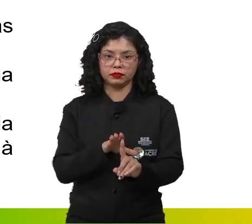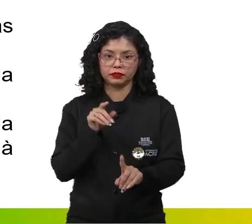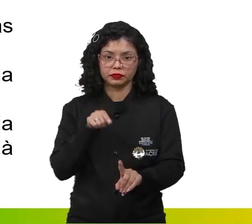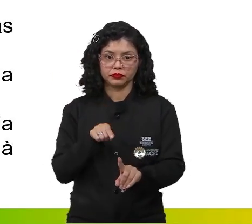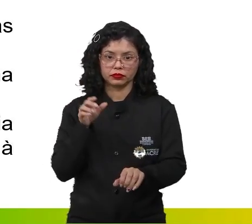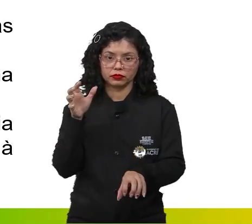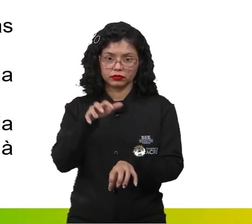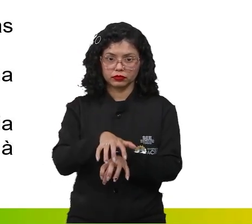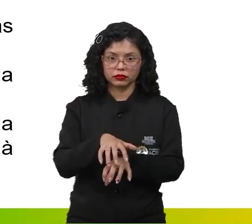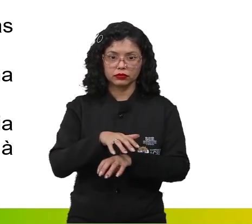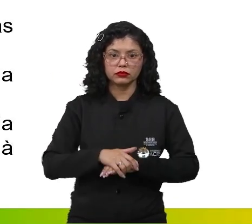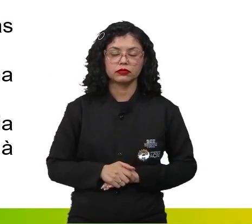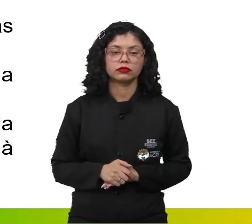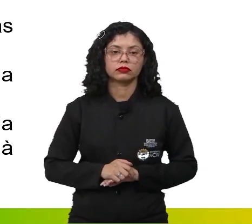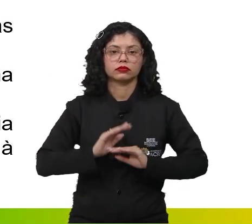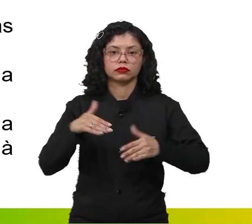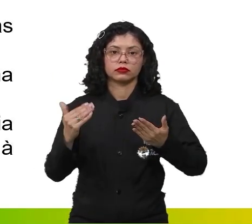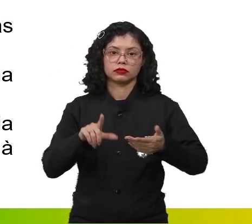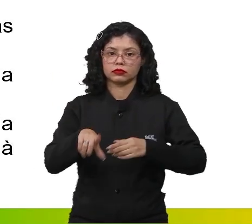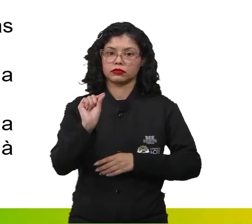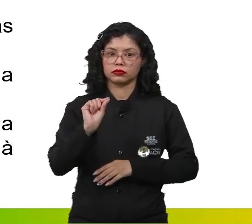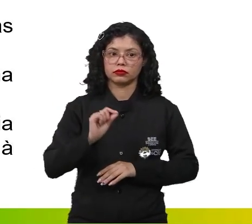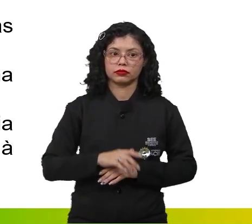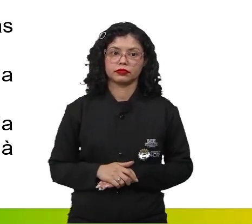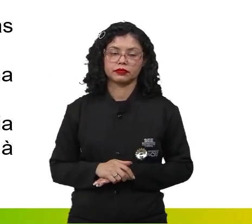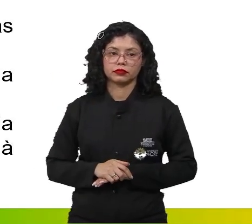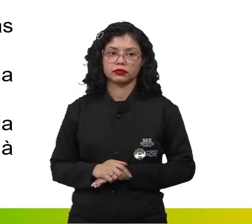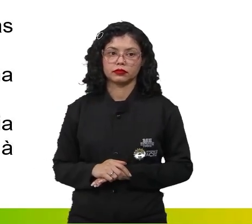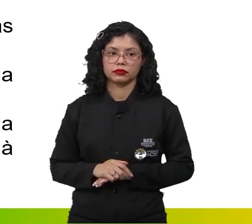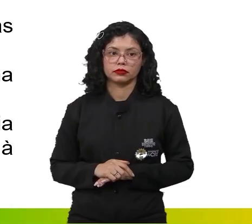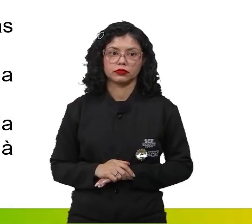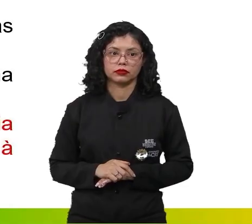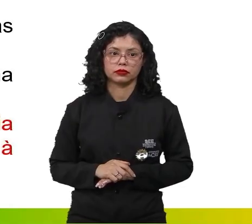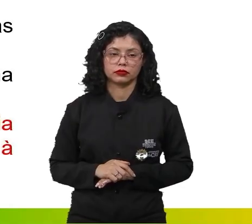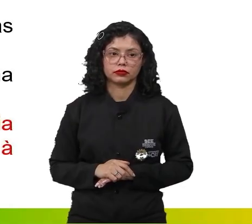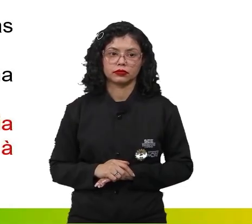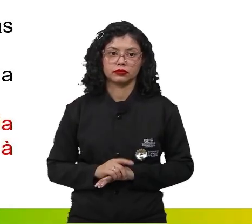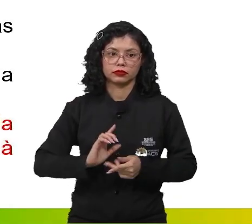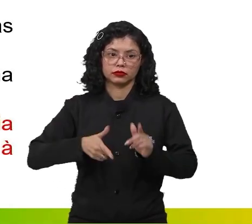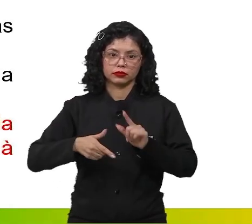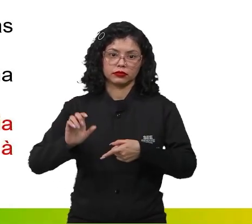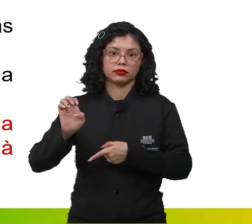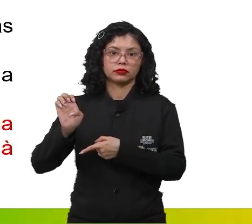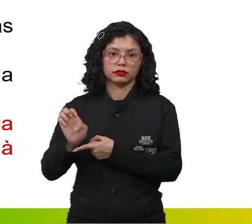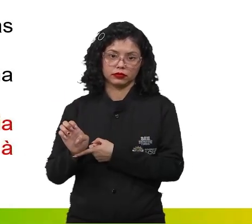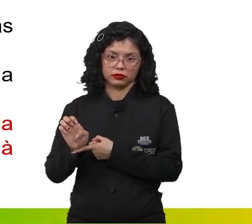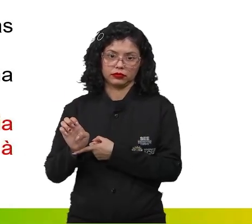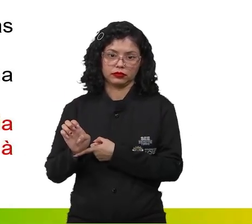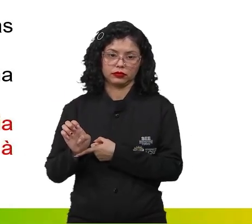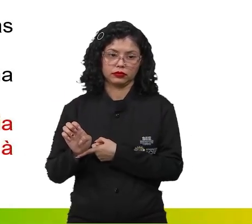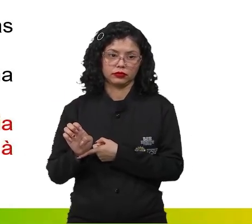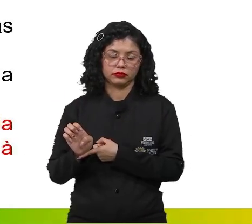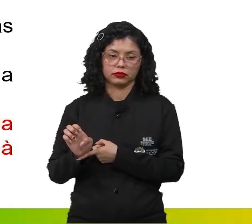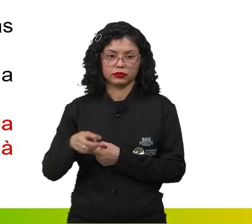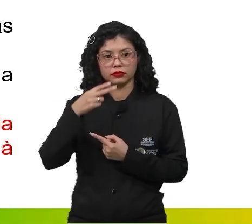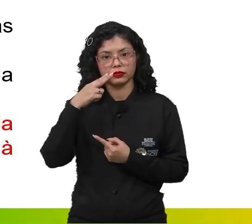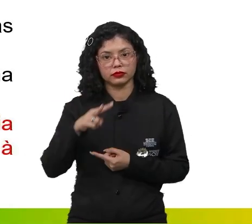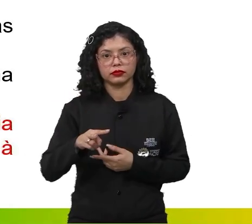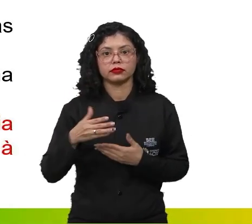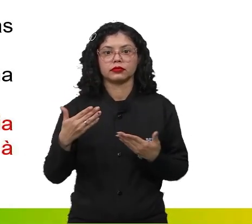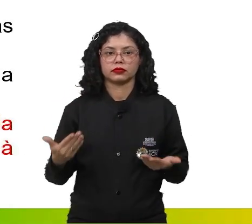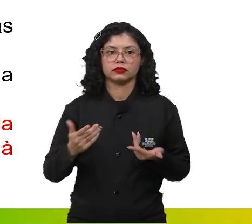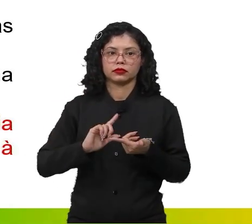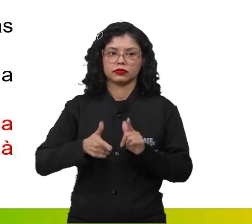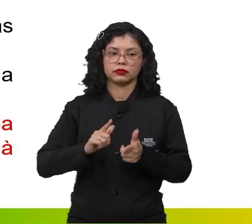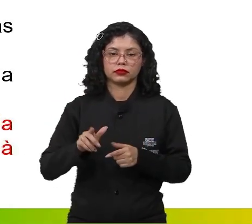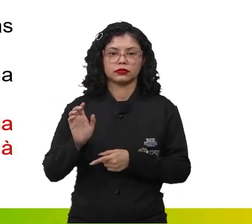repressão colonial. Qual é a alternativa correta? Isso, muito bem. Acabamos de ver isso, né? O